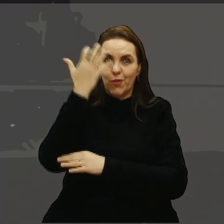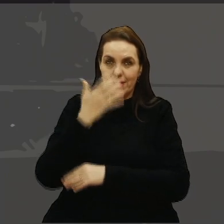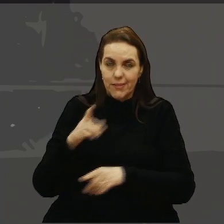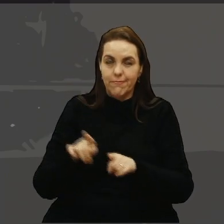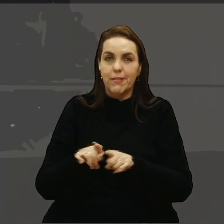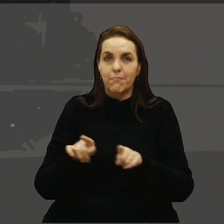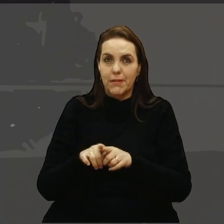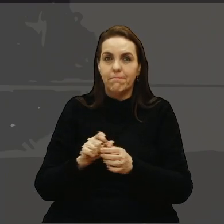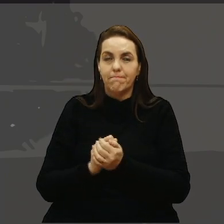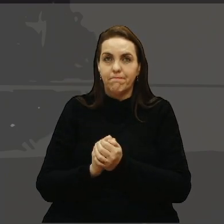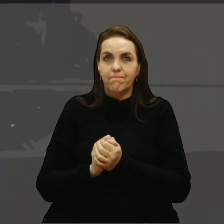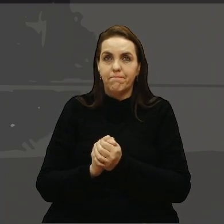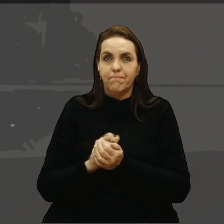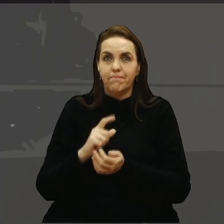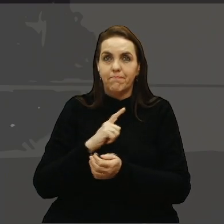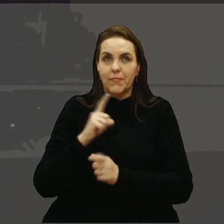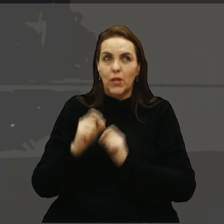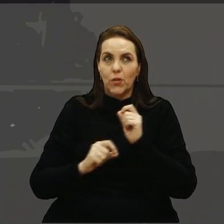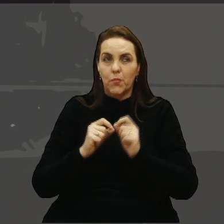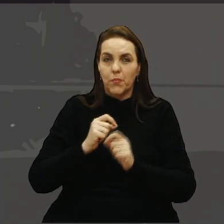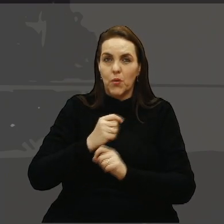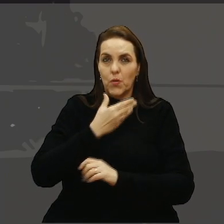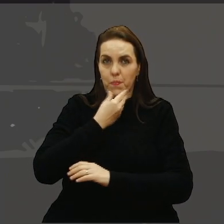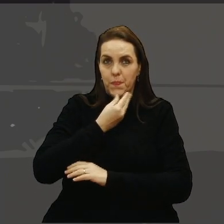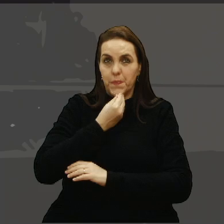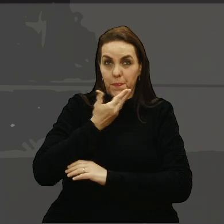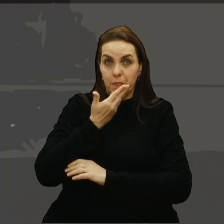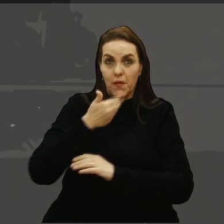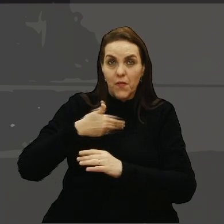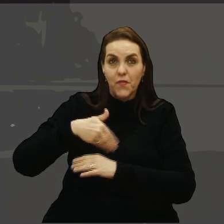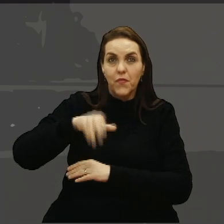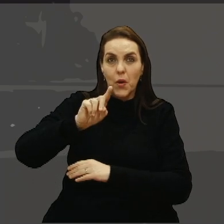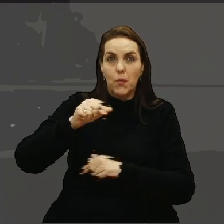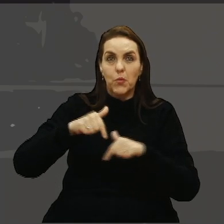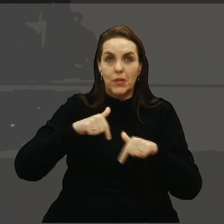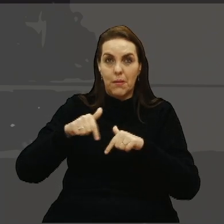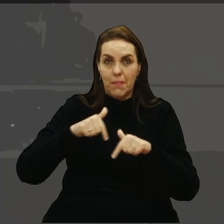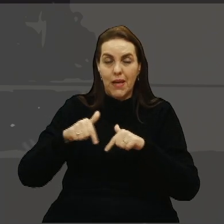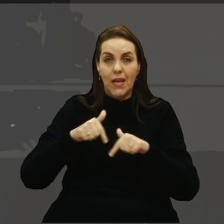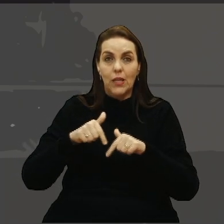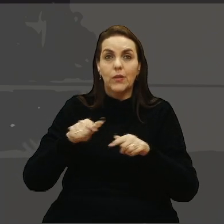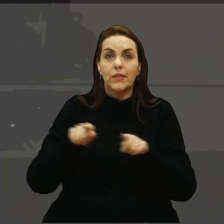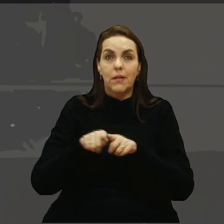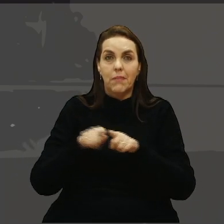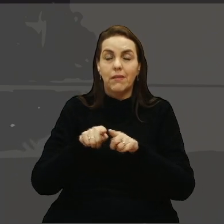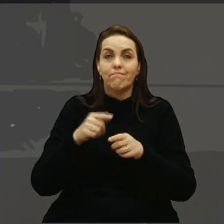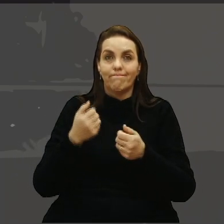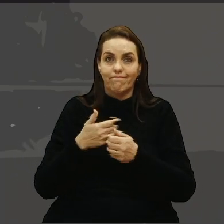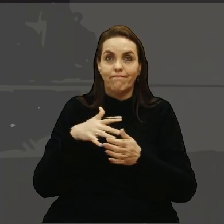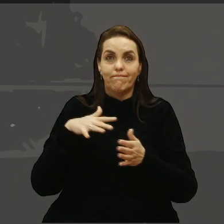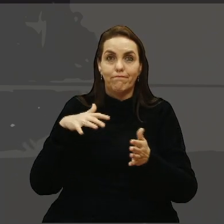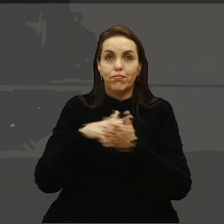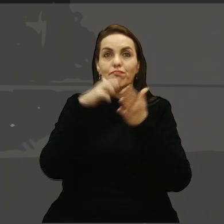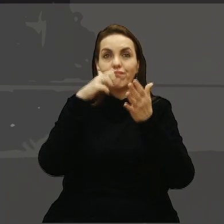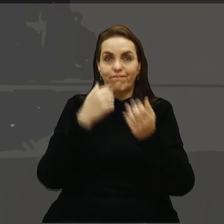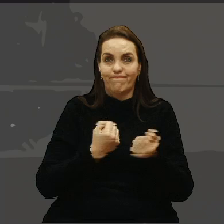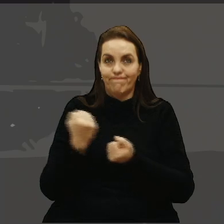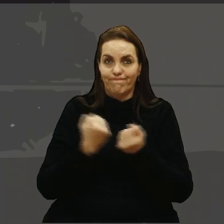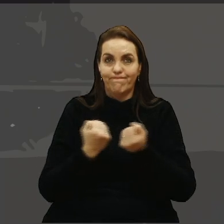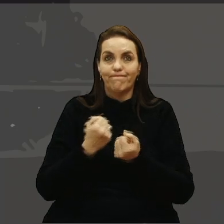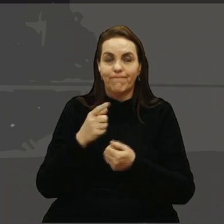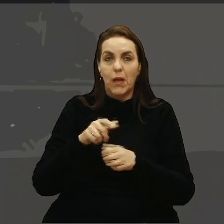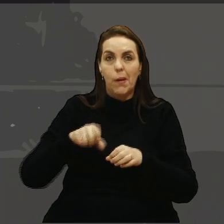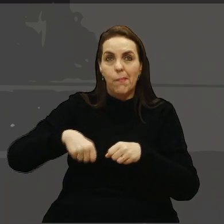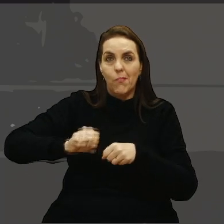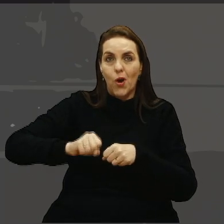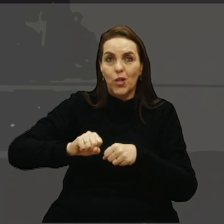teve um senhor que estava indo para o seu trabalho e acabou batendo ali o seu veículo, e também com uma moto,